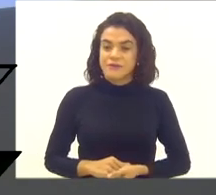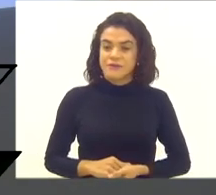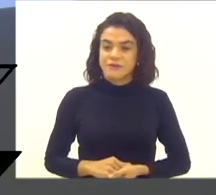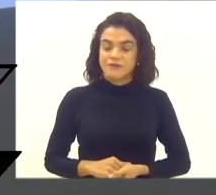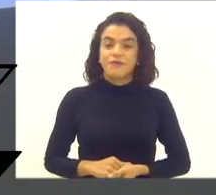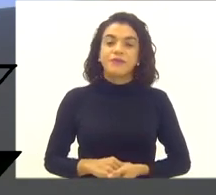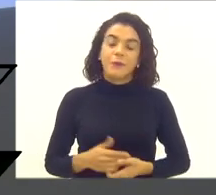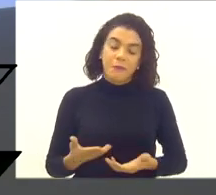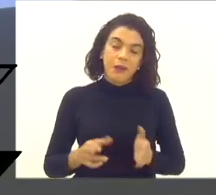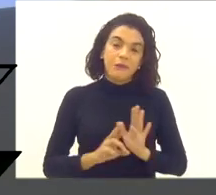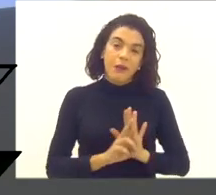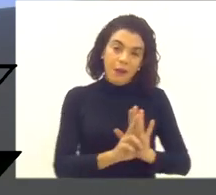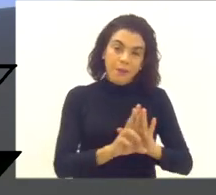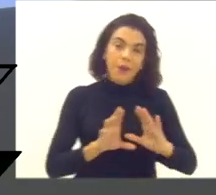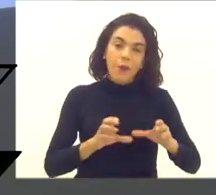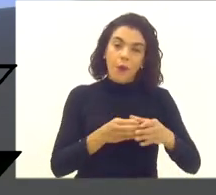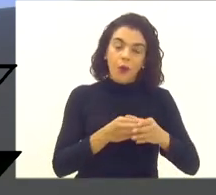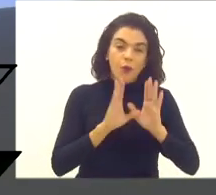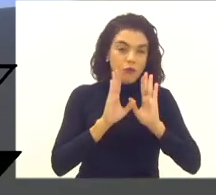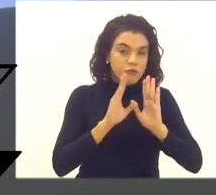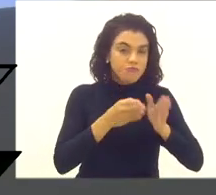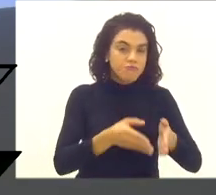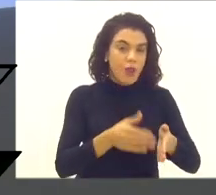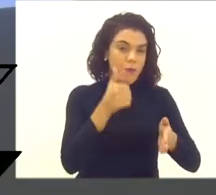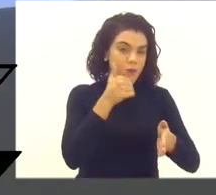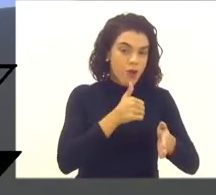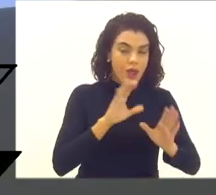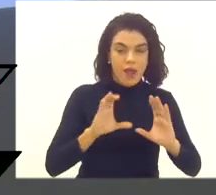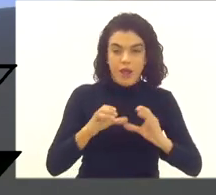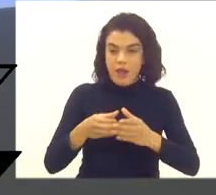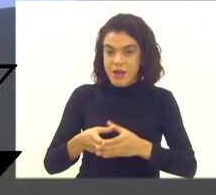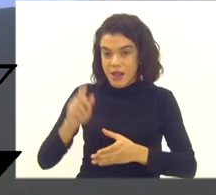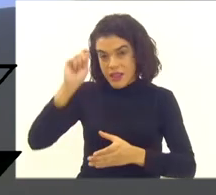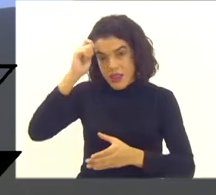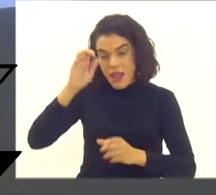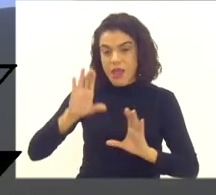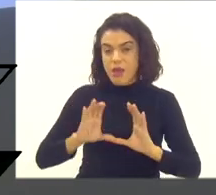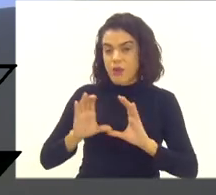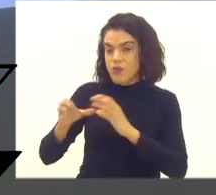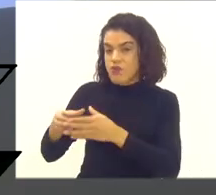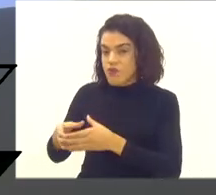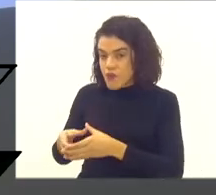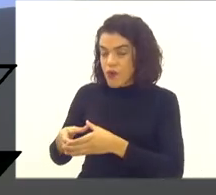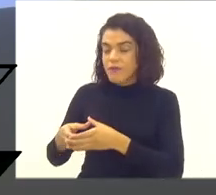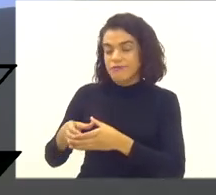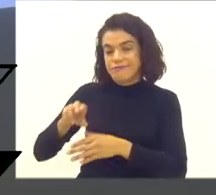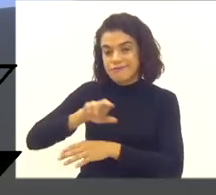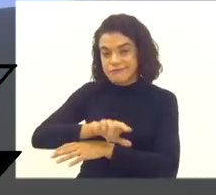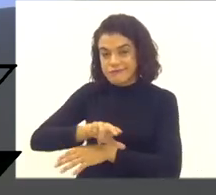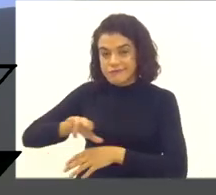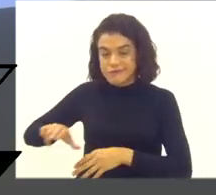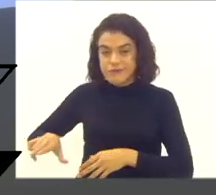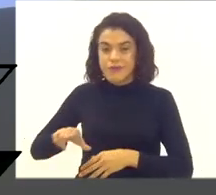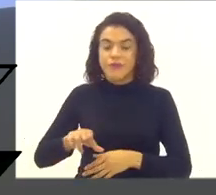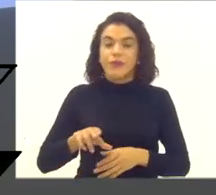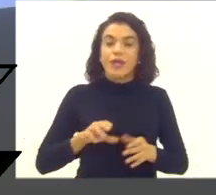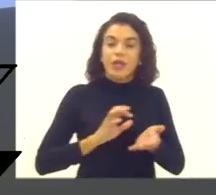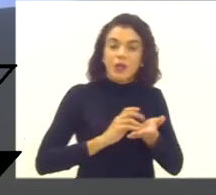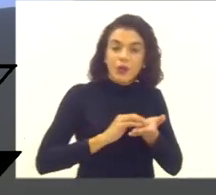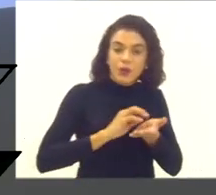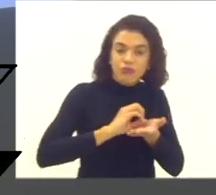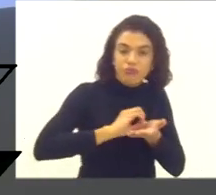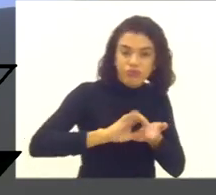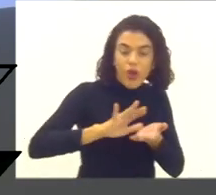boa expressão mas que representam grupos específicos como mulheres negros e o discurso de ódio ele também pode ser